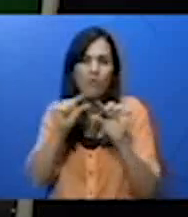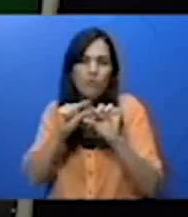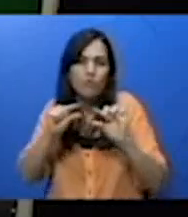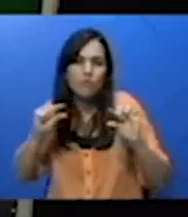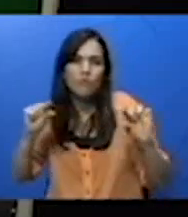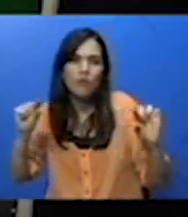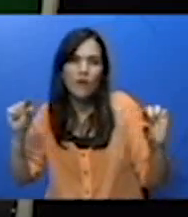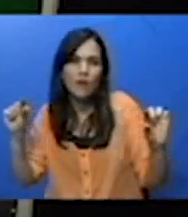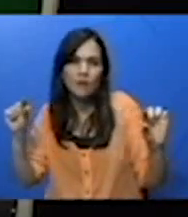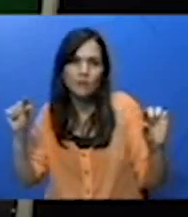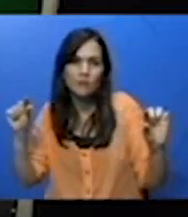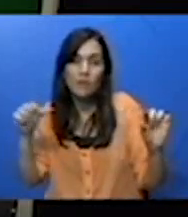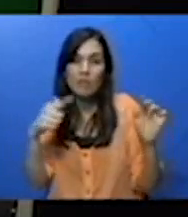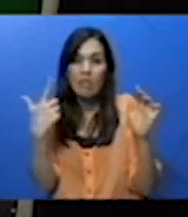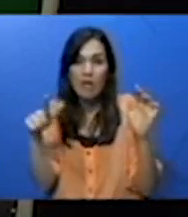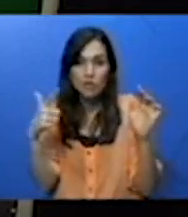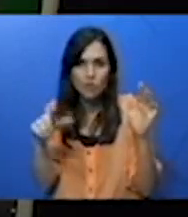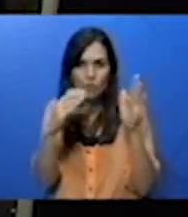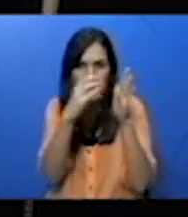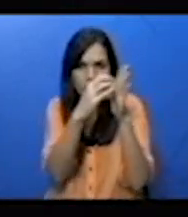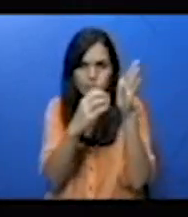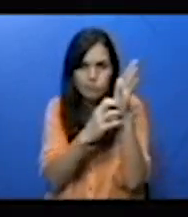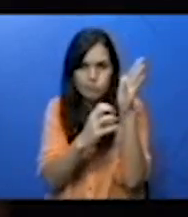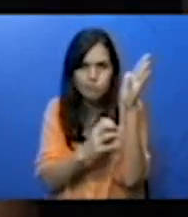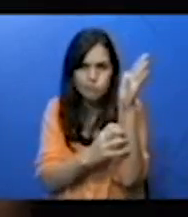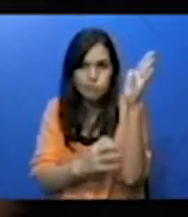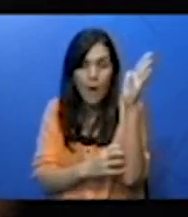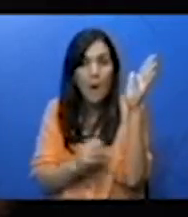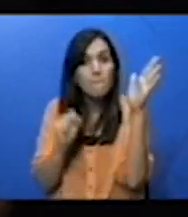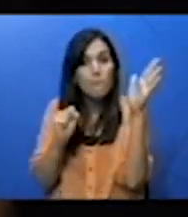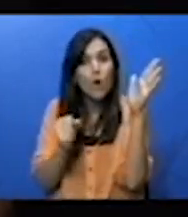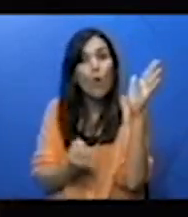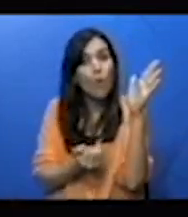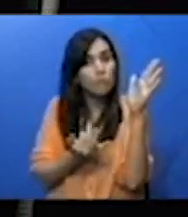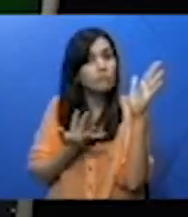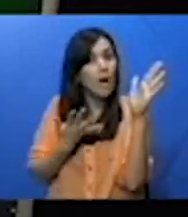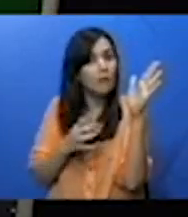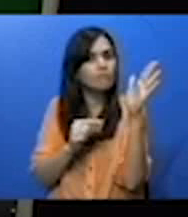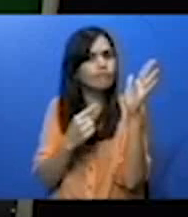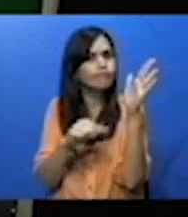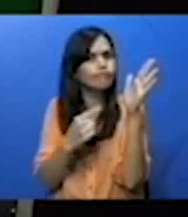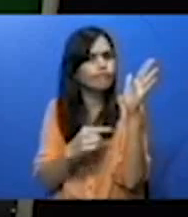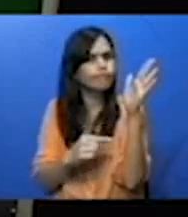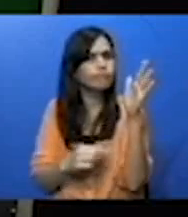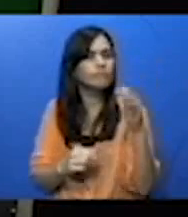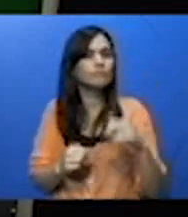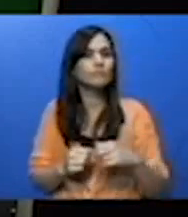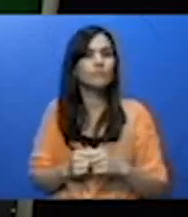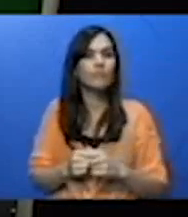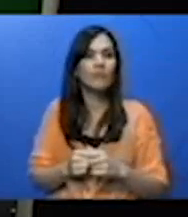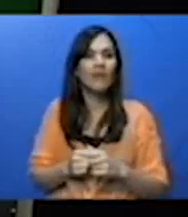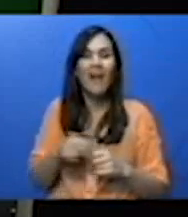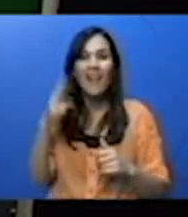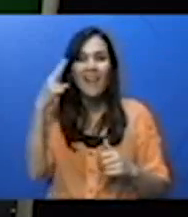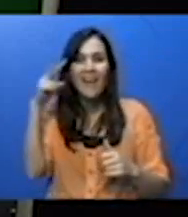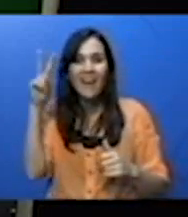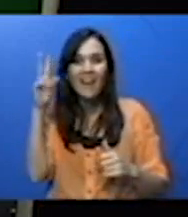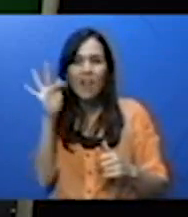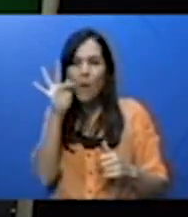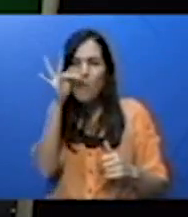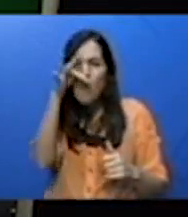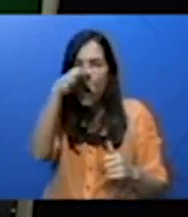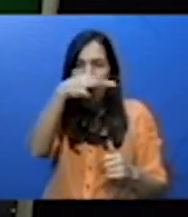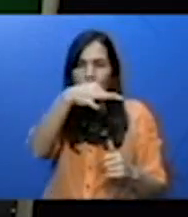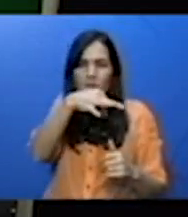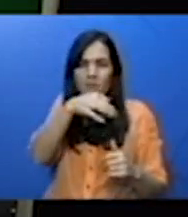contar, tá? Em cada estrofe, em cada verso. Aqui a palavrinha teimosa, vocês lembram? O que que